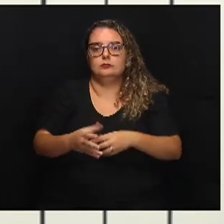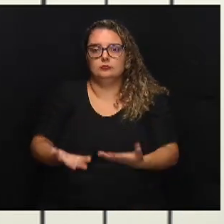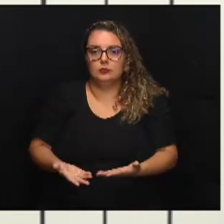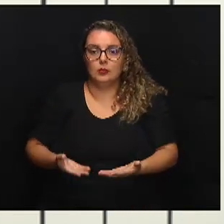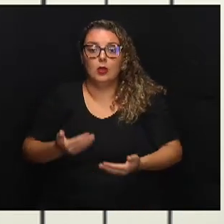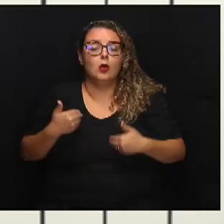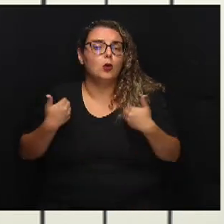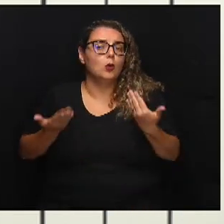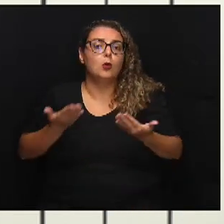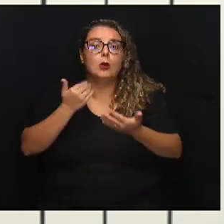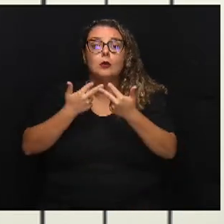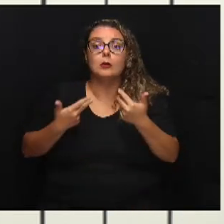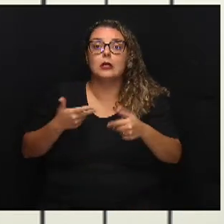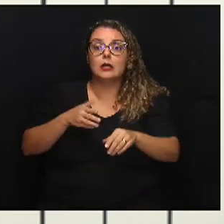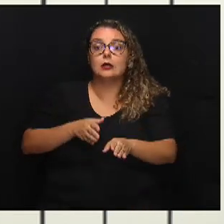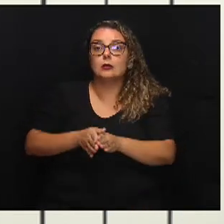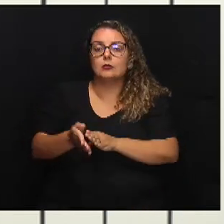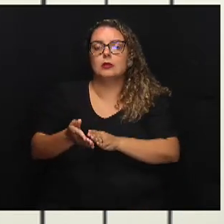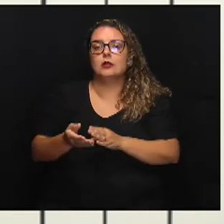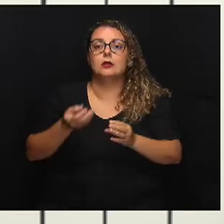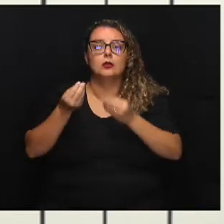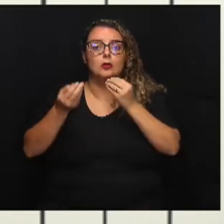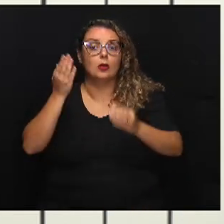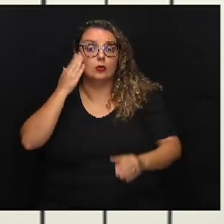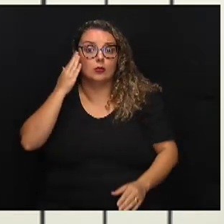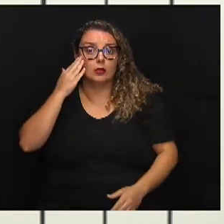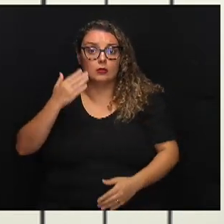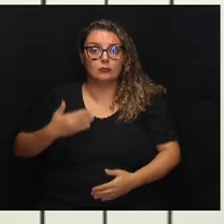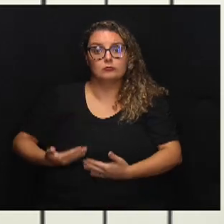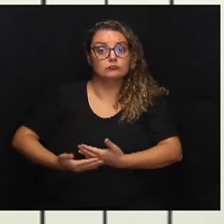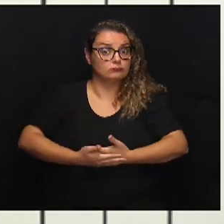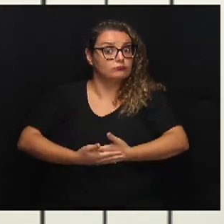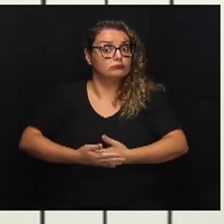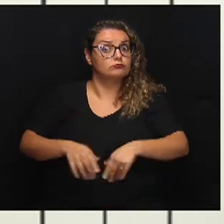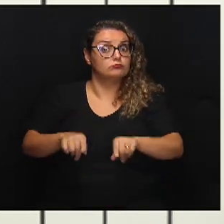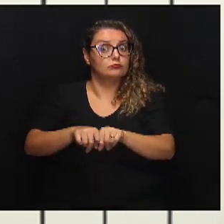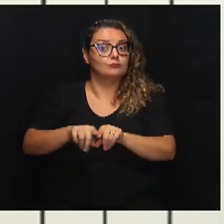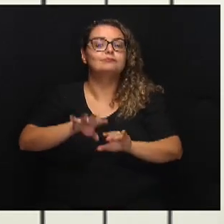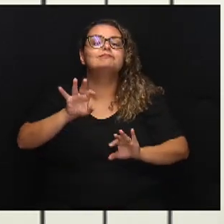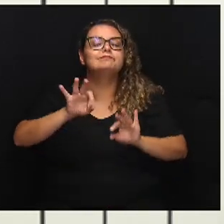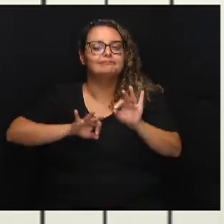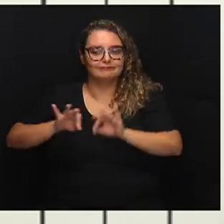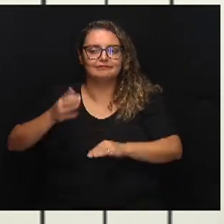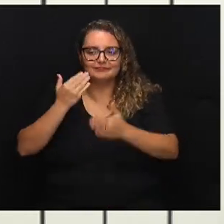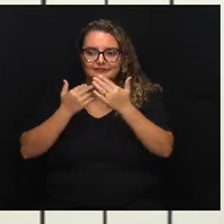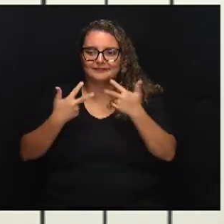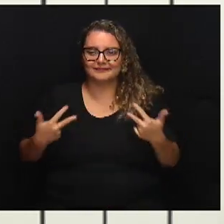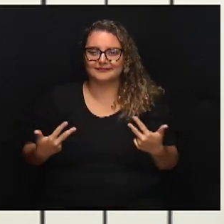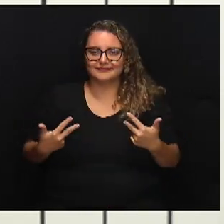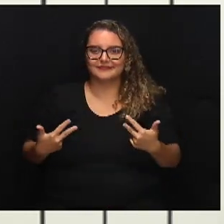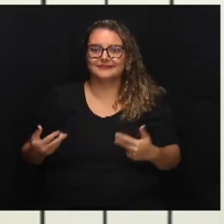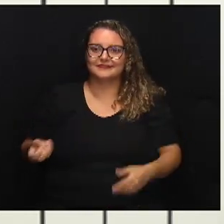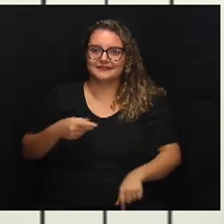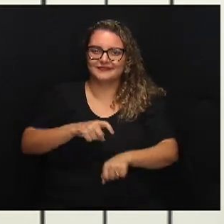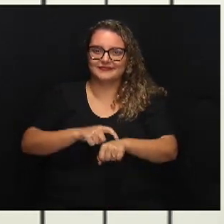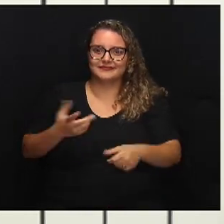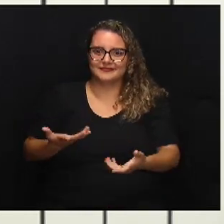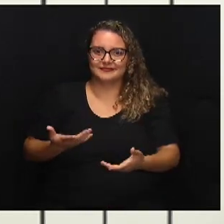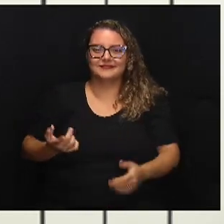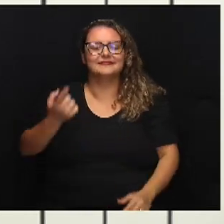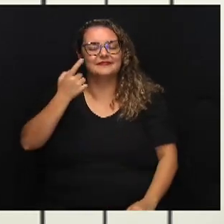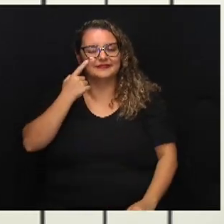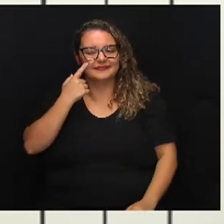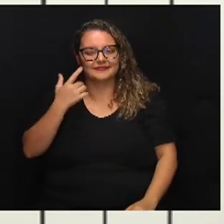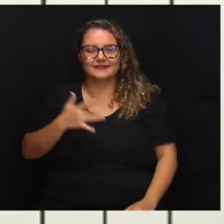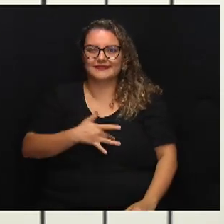alimentos recomendados e como saber se o bebê também está preparado para esta nova fase. Confira